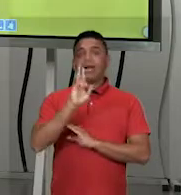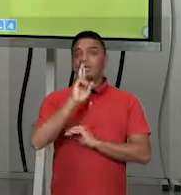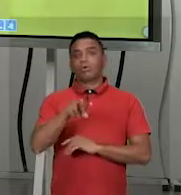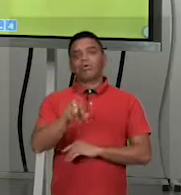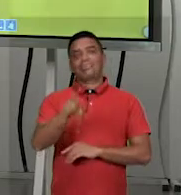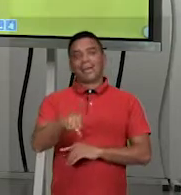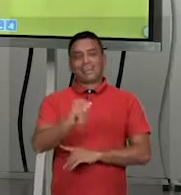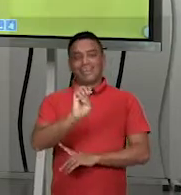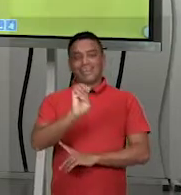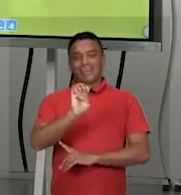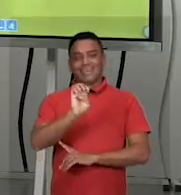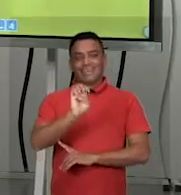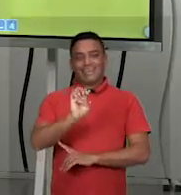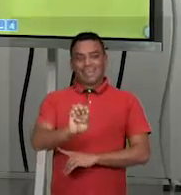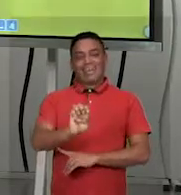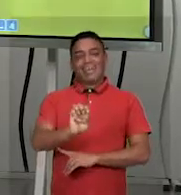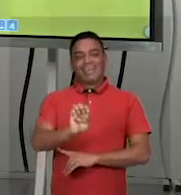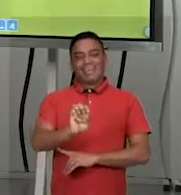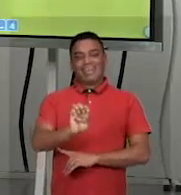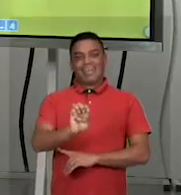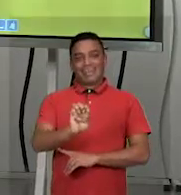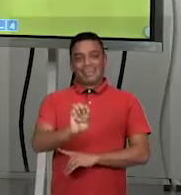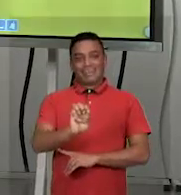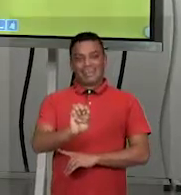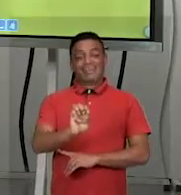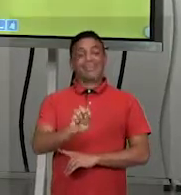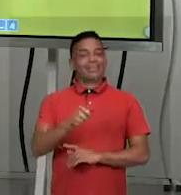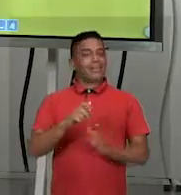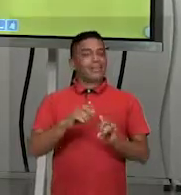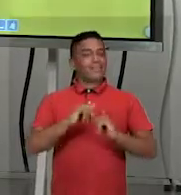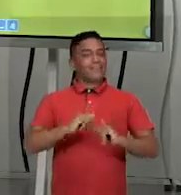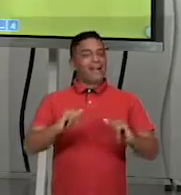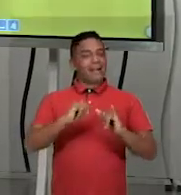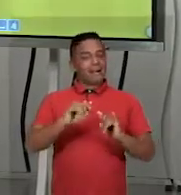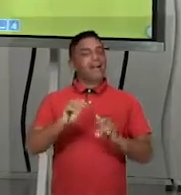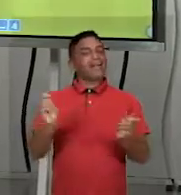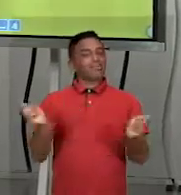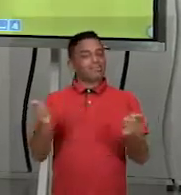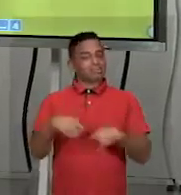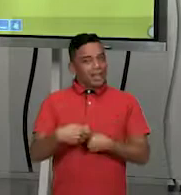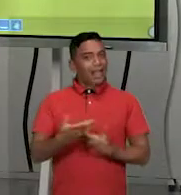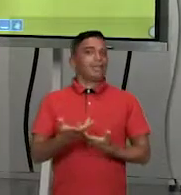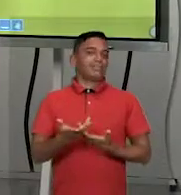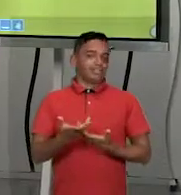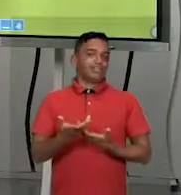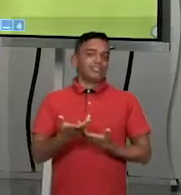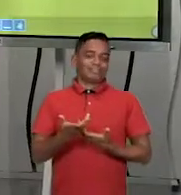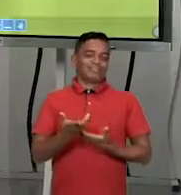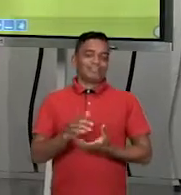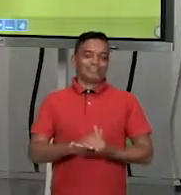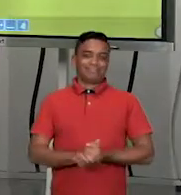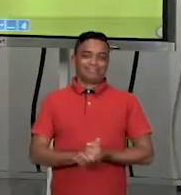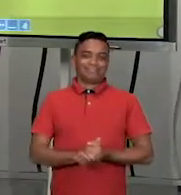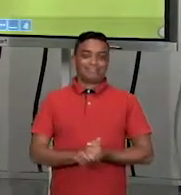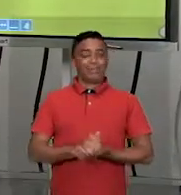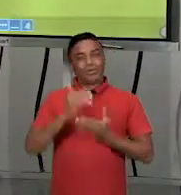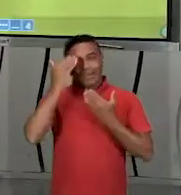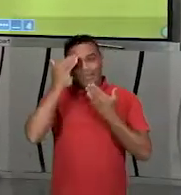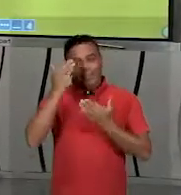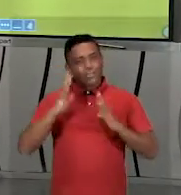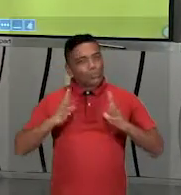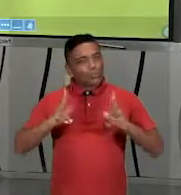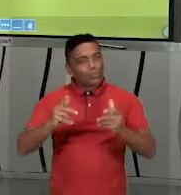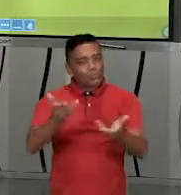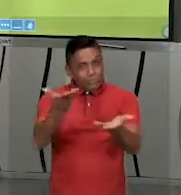única possibilidade é a letra E, onde cita que é a única possibilidade de BC. Agradeço a